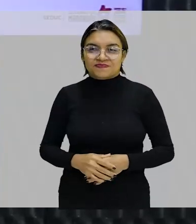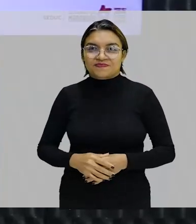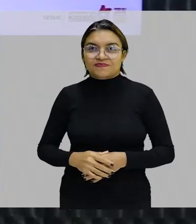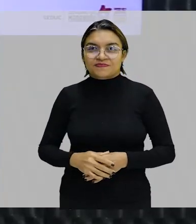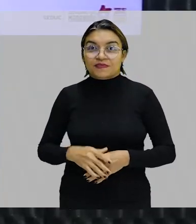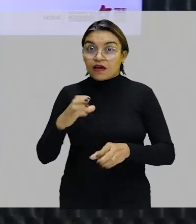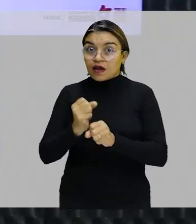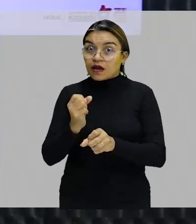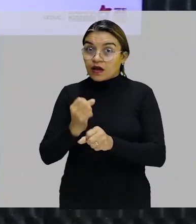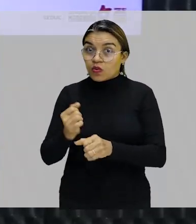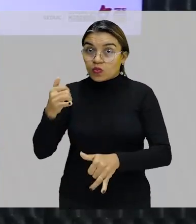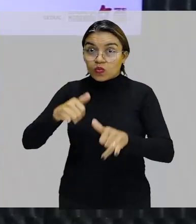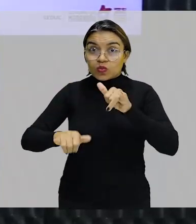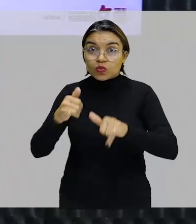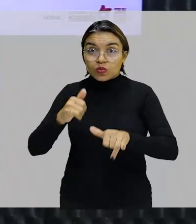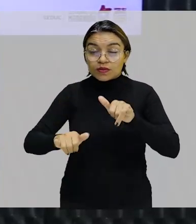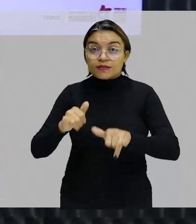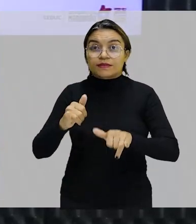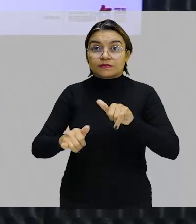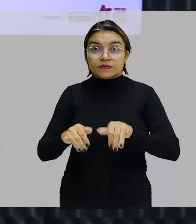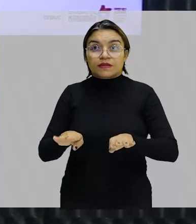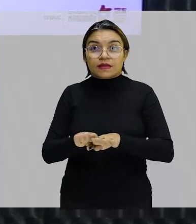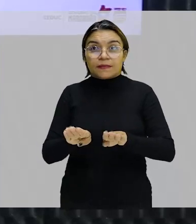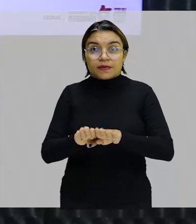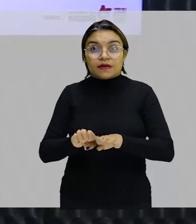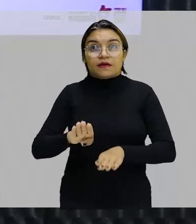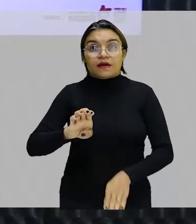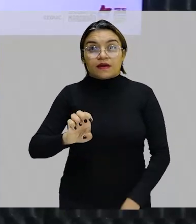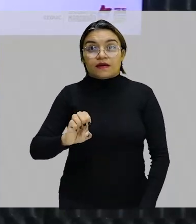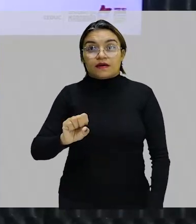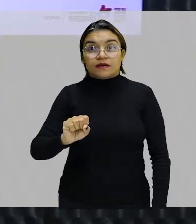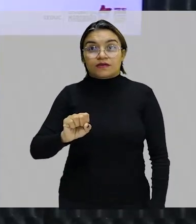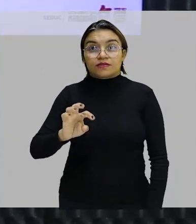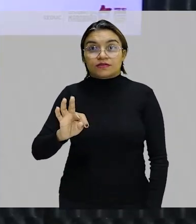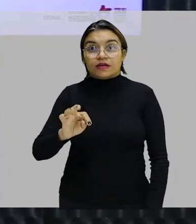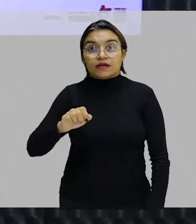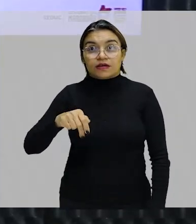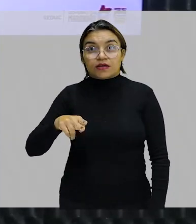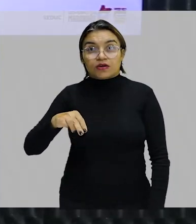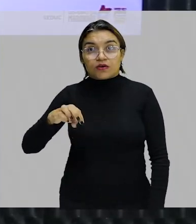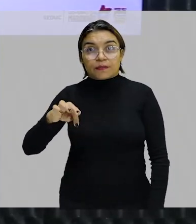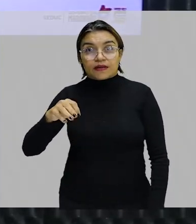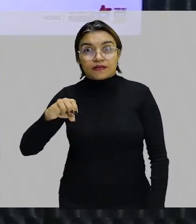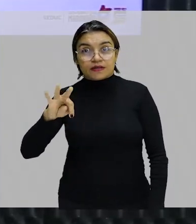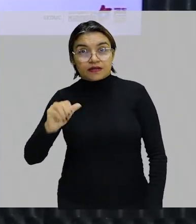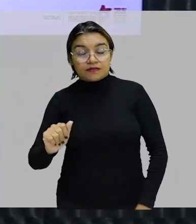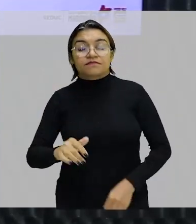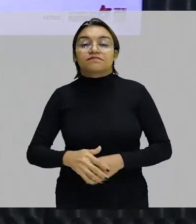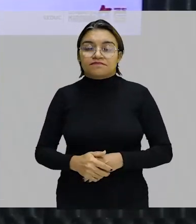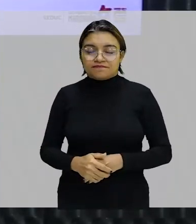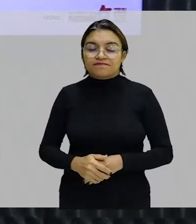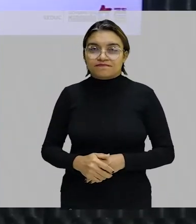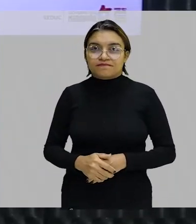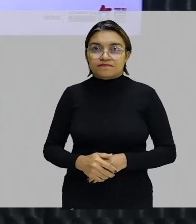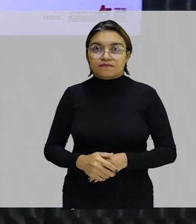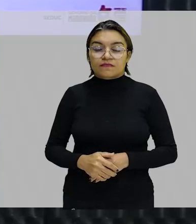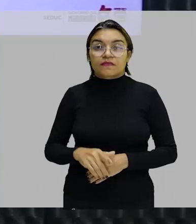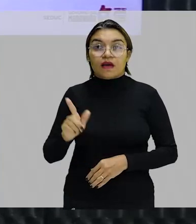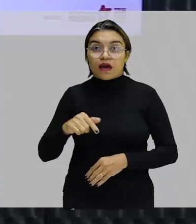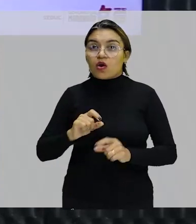cálculos químicos, também conhecido como estequiometria, cálculos estequiométricos. Turminha, são